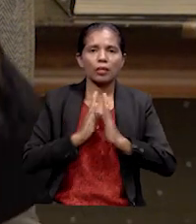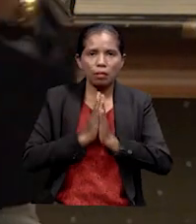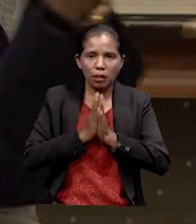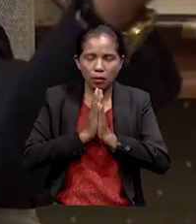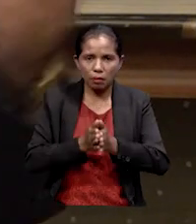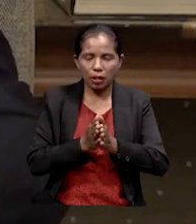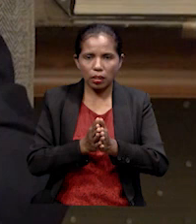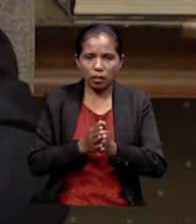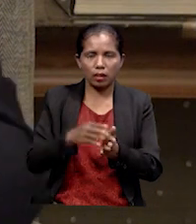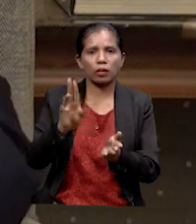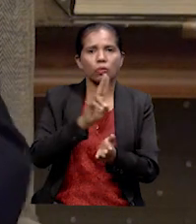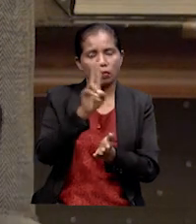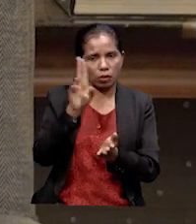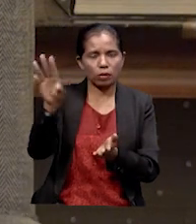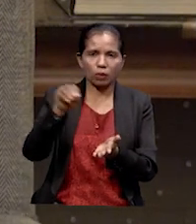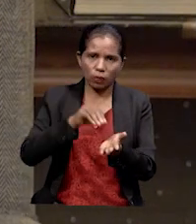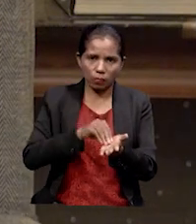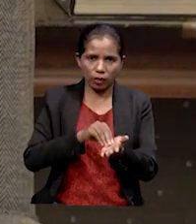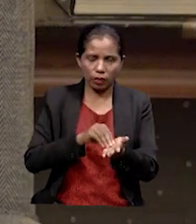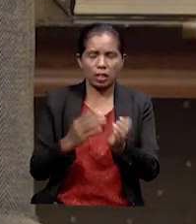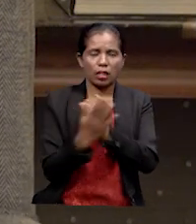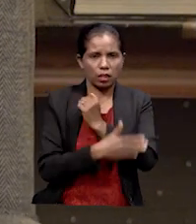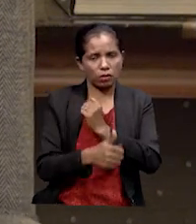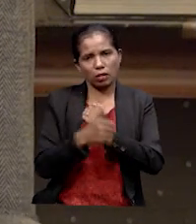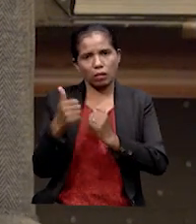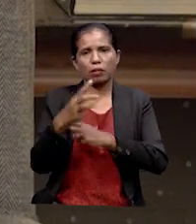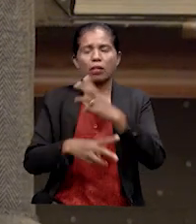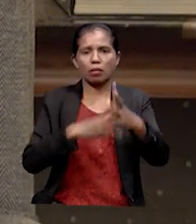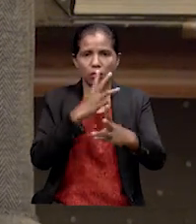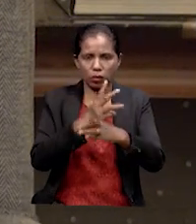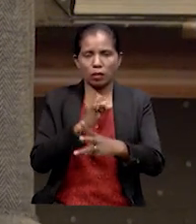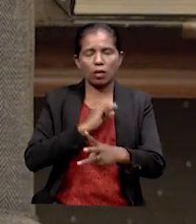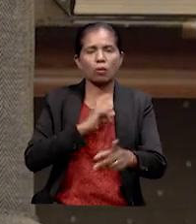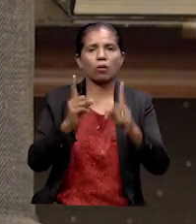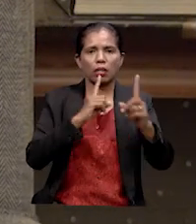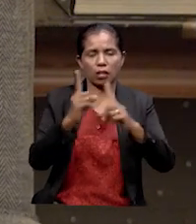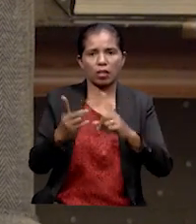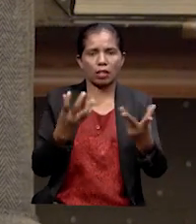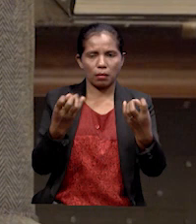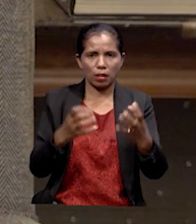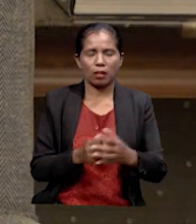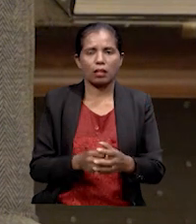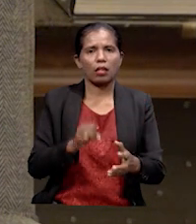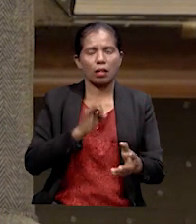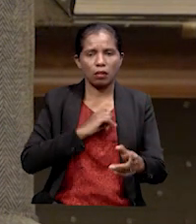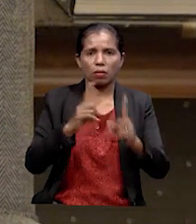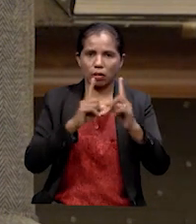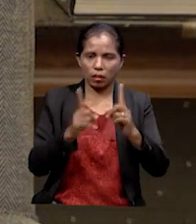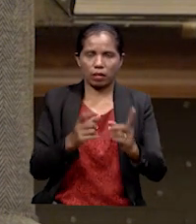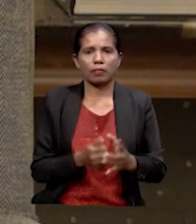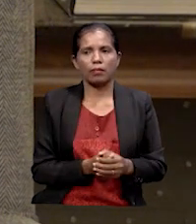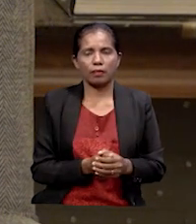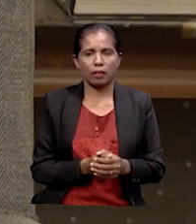E a raiz do selo que é o mundo, a colher da Lavara com ele, e a Balcãs, portanto, Bósnia da Vara, e